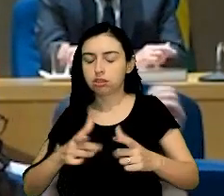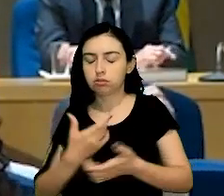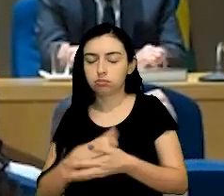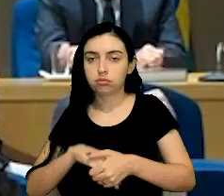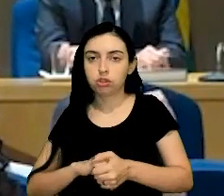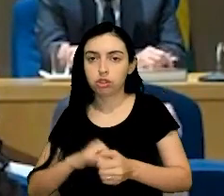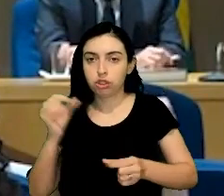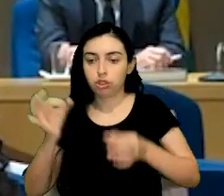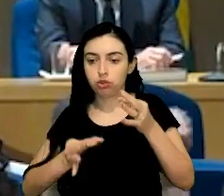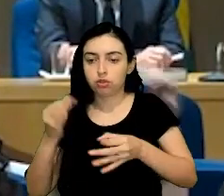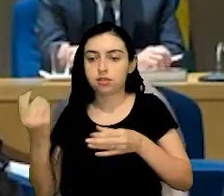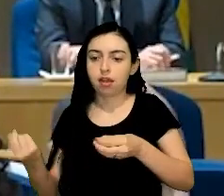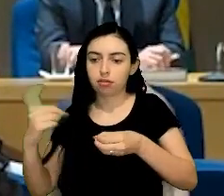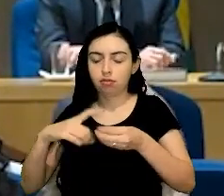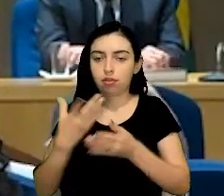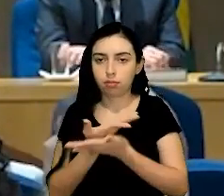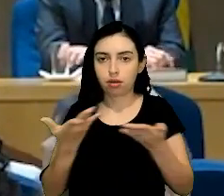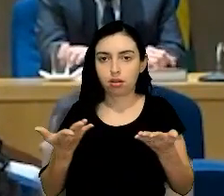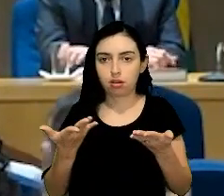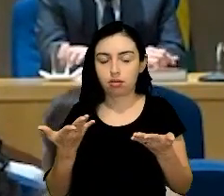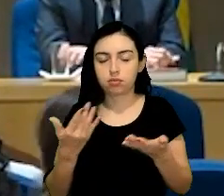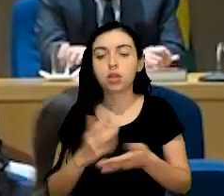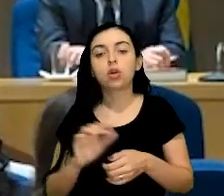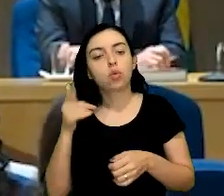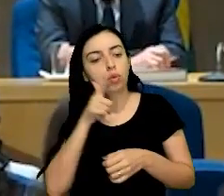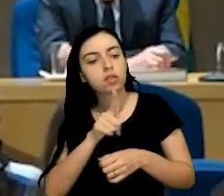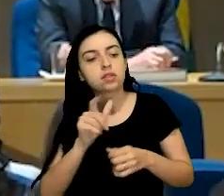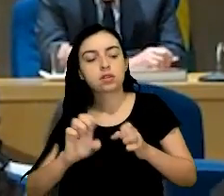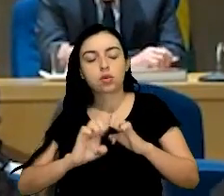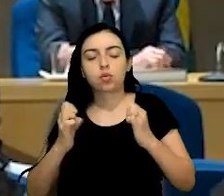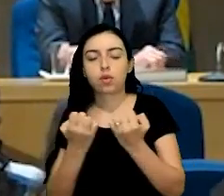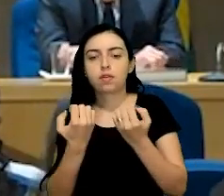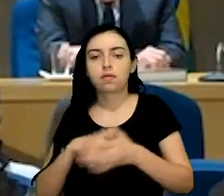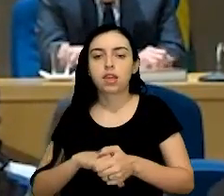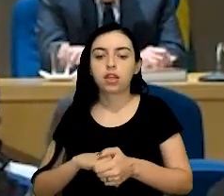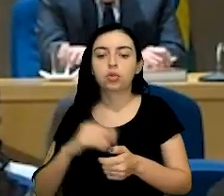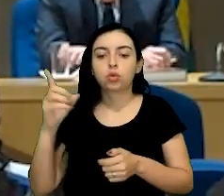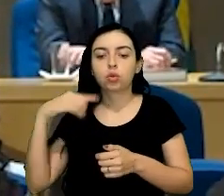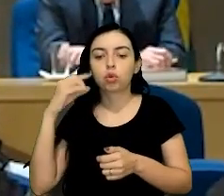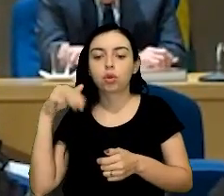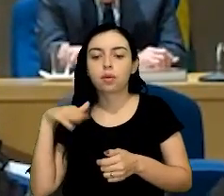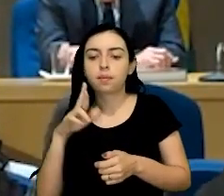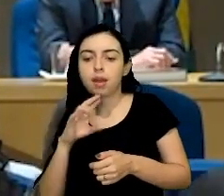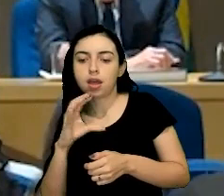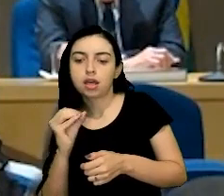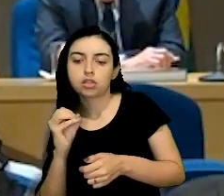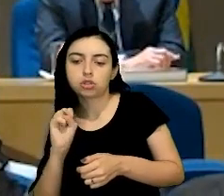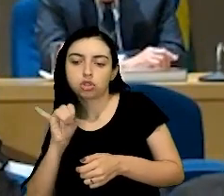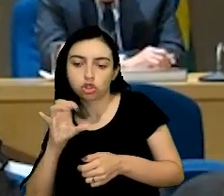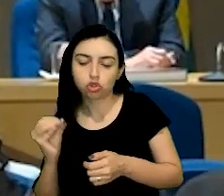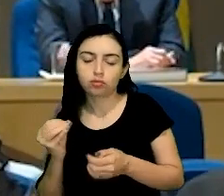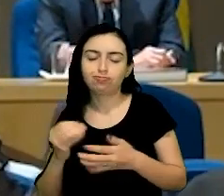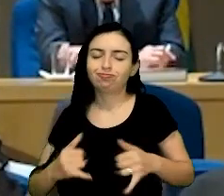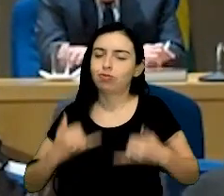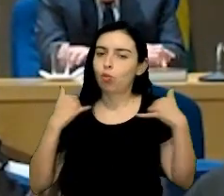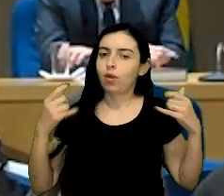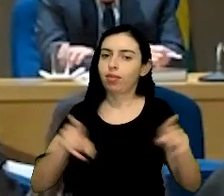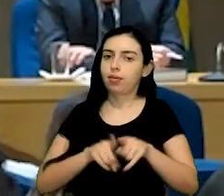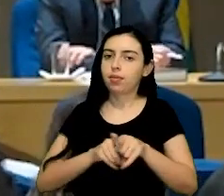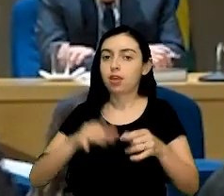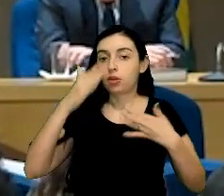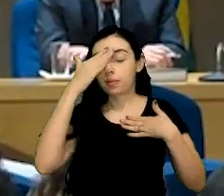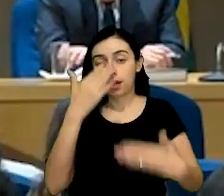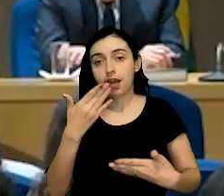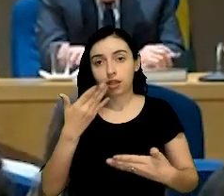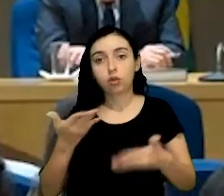e conseguiu fazer o evento, o Dr. Márcio que está compondo a mesa aqui também é uma honra, obrigado. Então vamos agora,